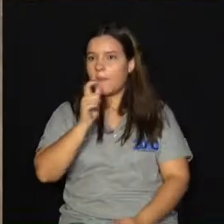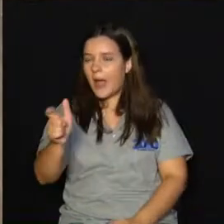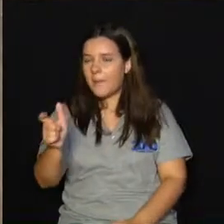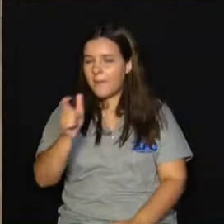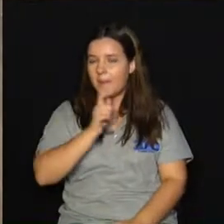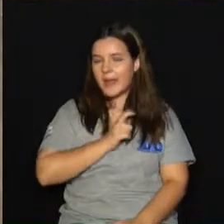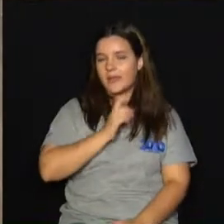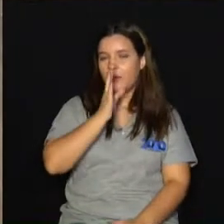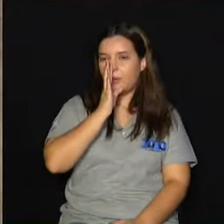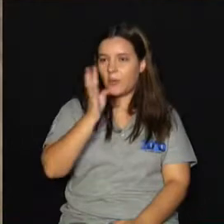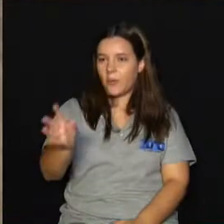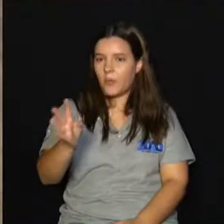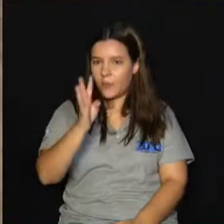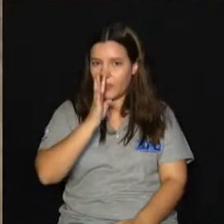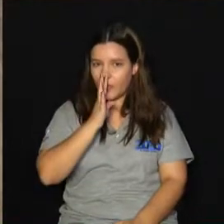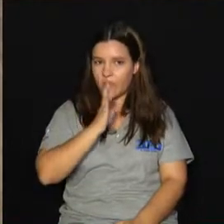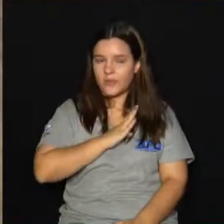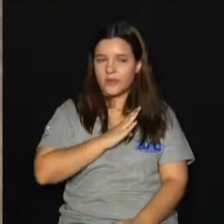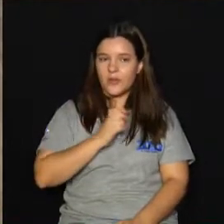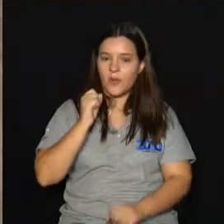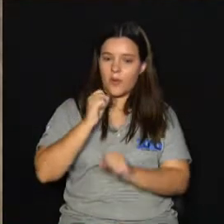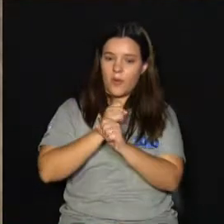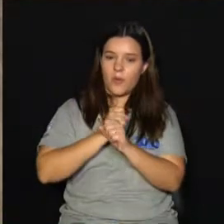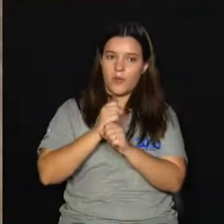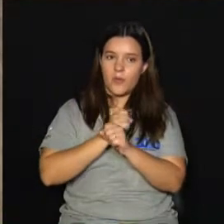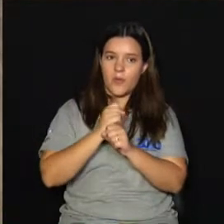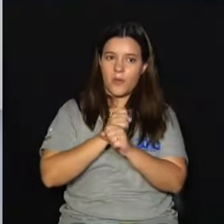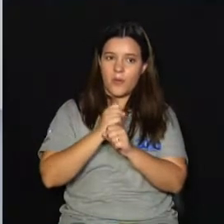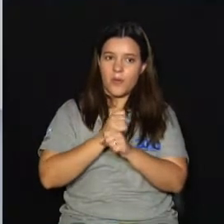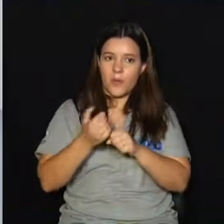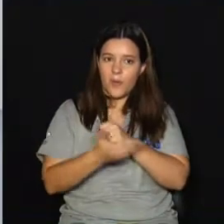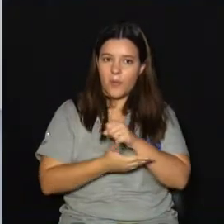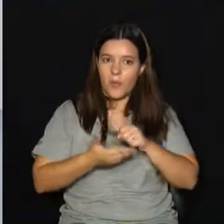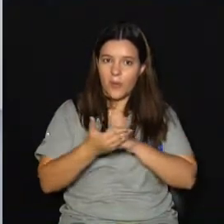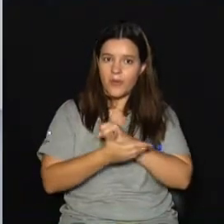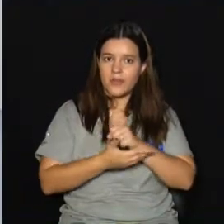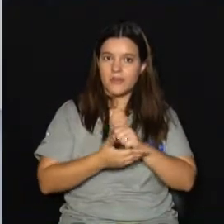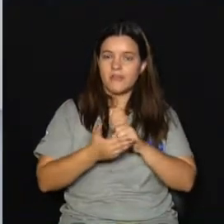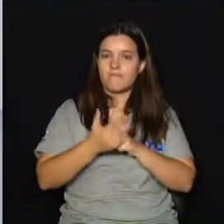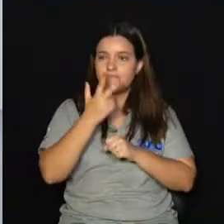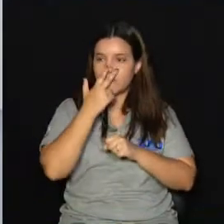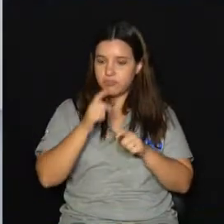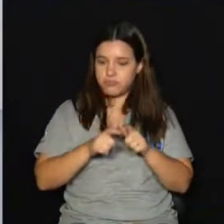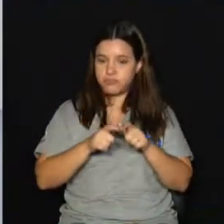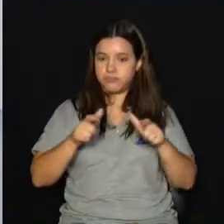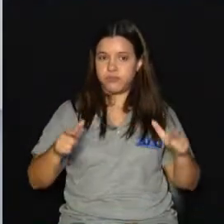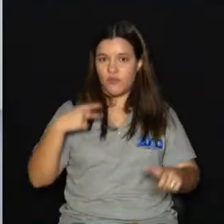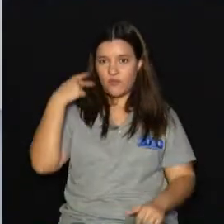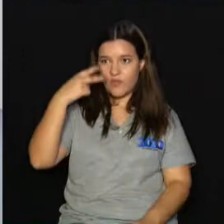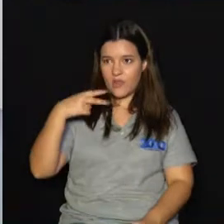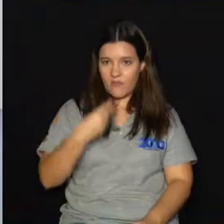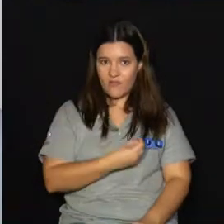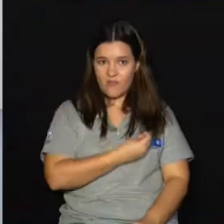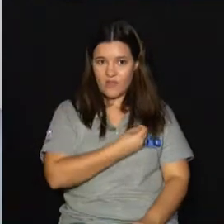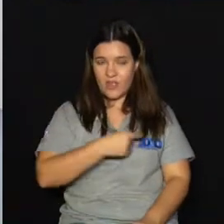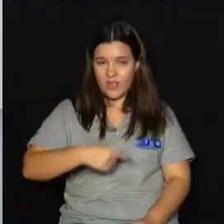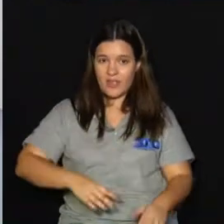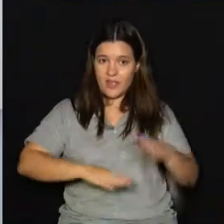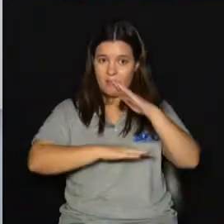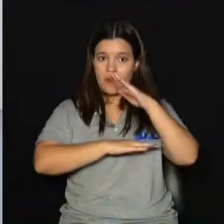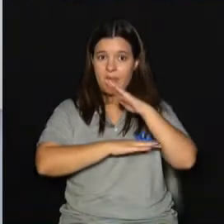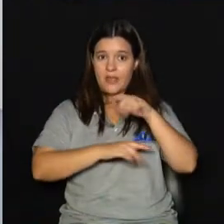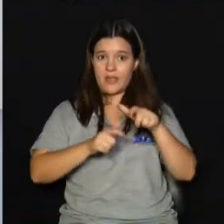E durante esses 8 anos, a base do Jonas, ela sempre foi muito grande. Aqui na Câmara sempre foi